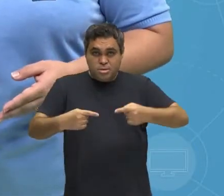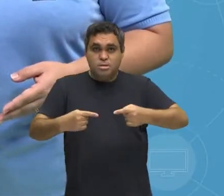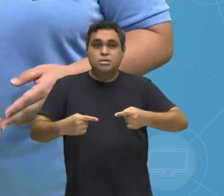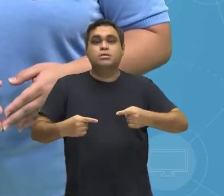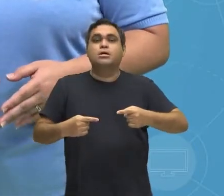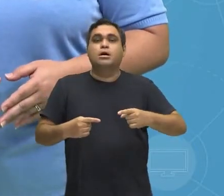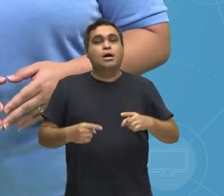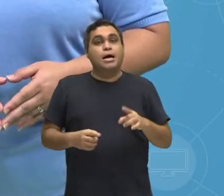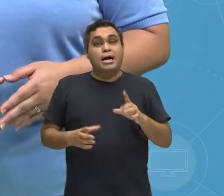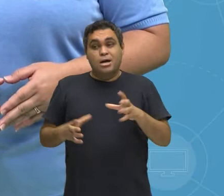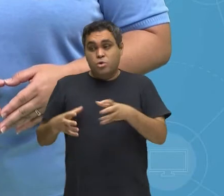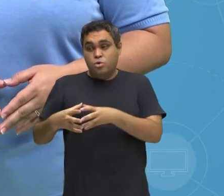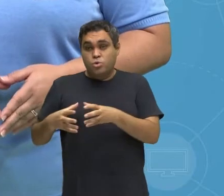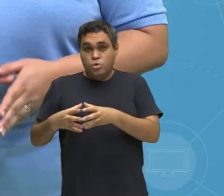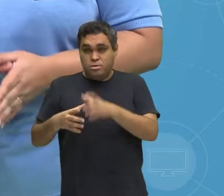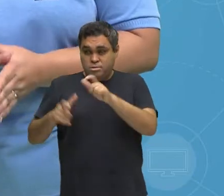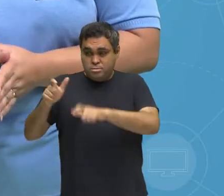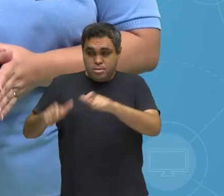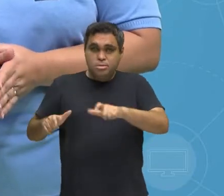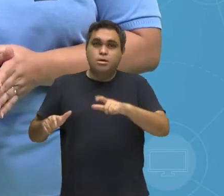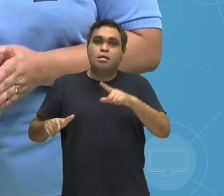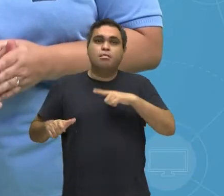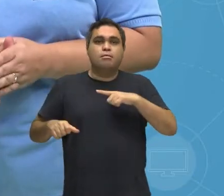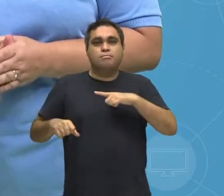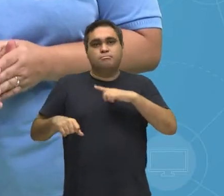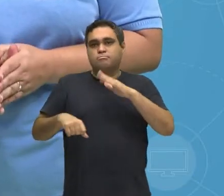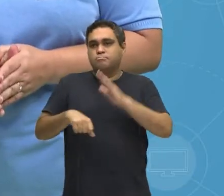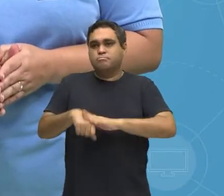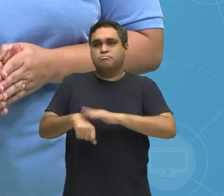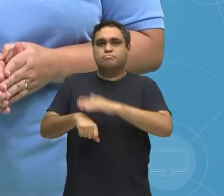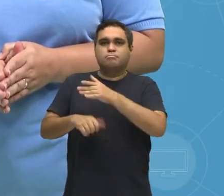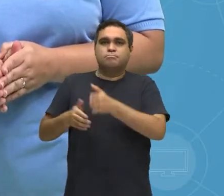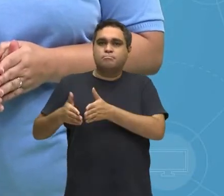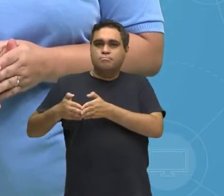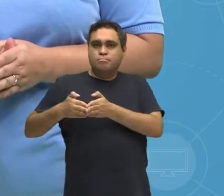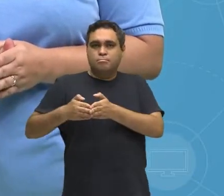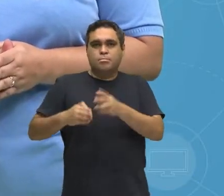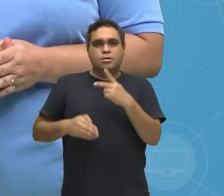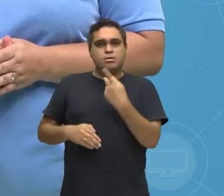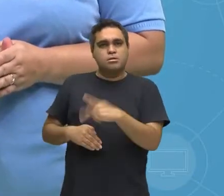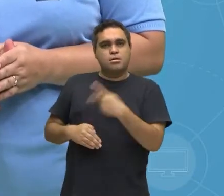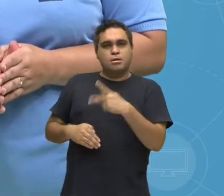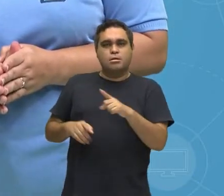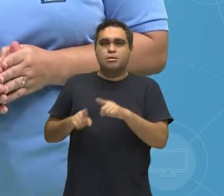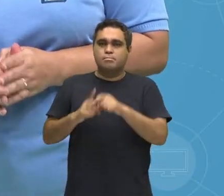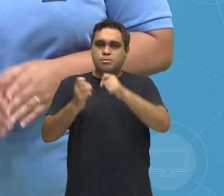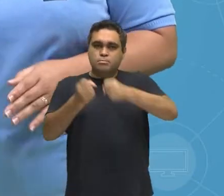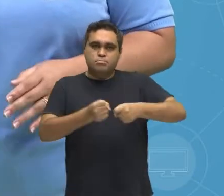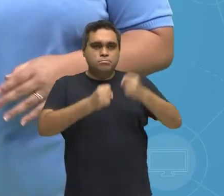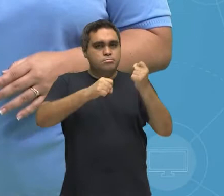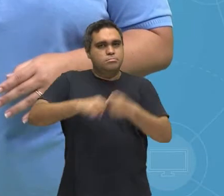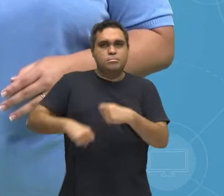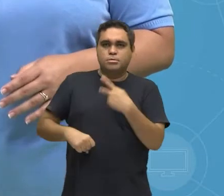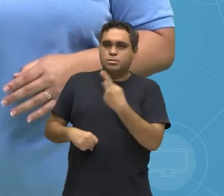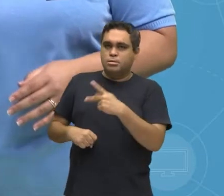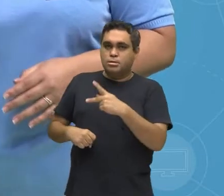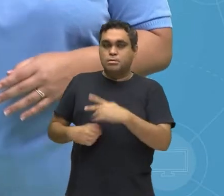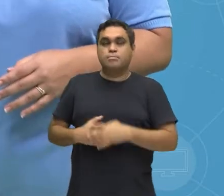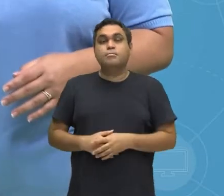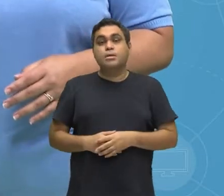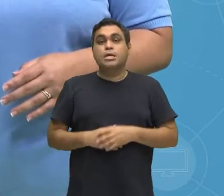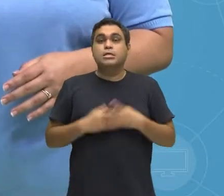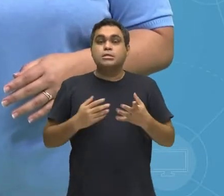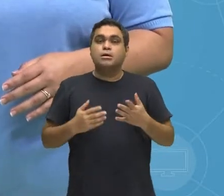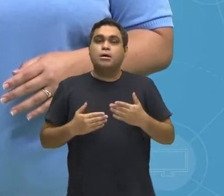próprio remo e usam as canoas rústicas durante a competição. A prova ela é exclusiva